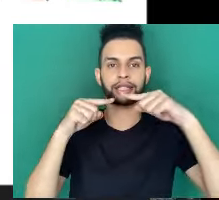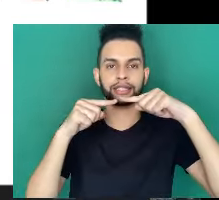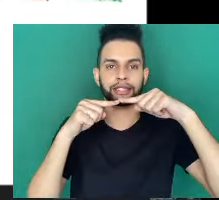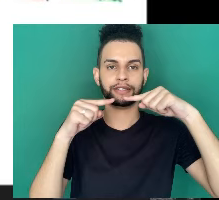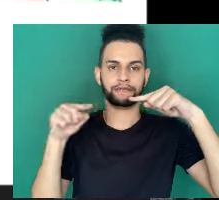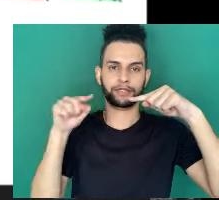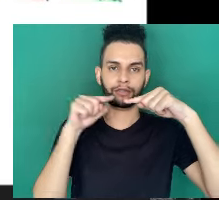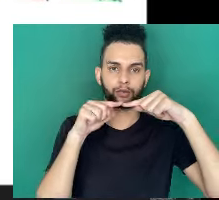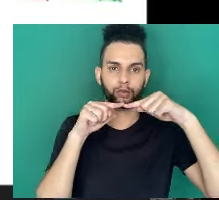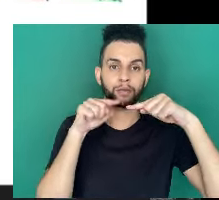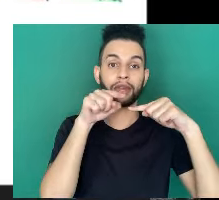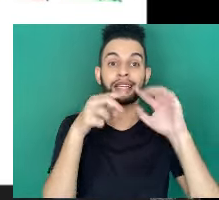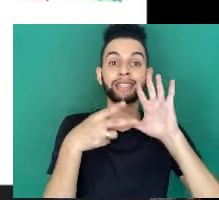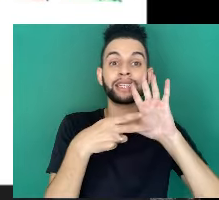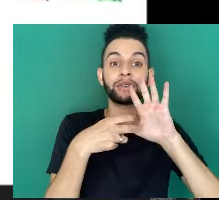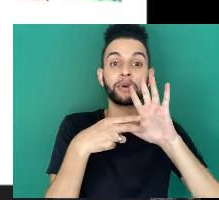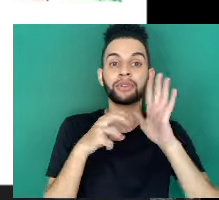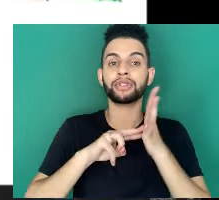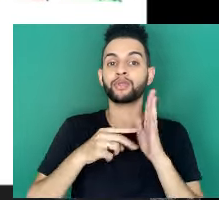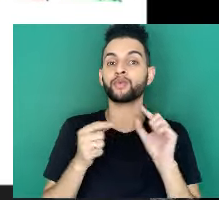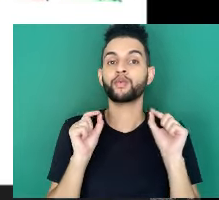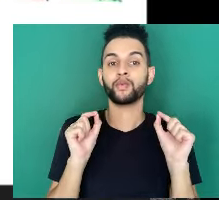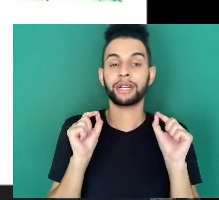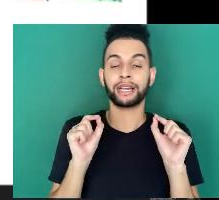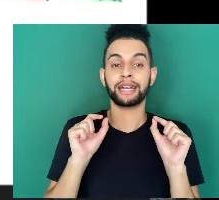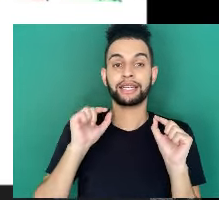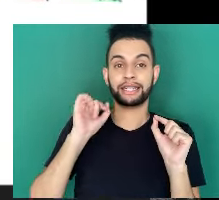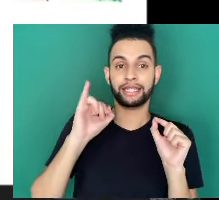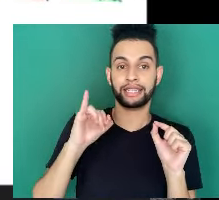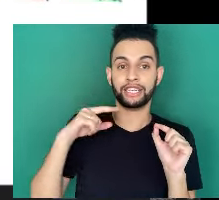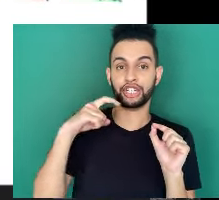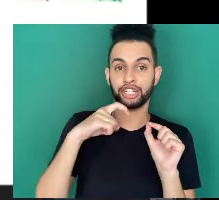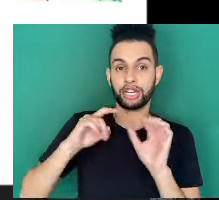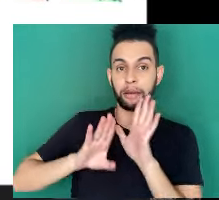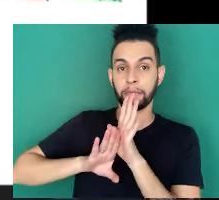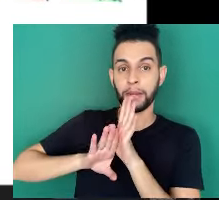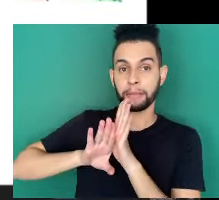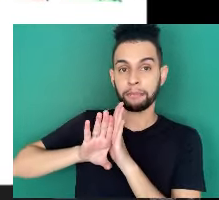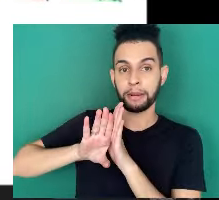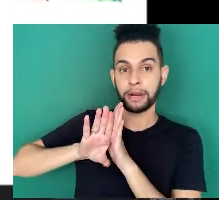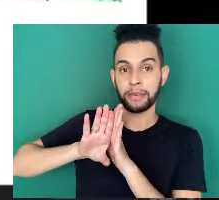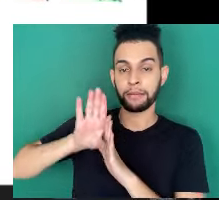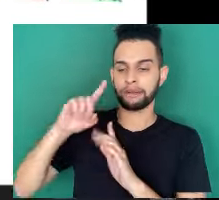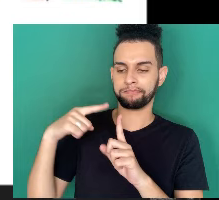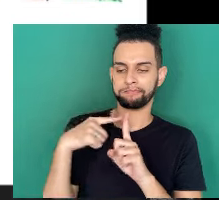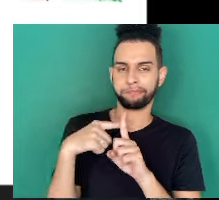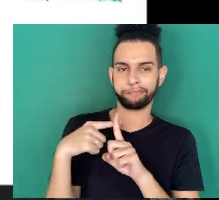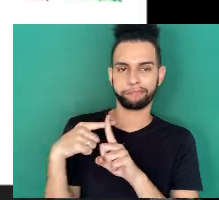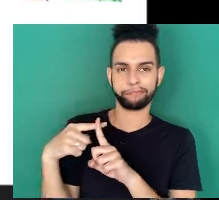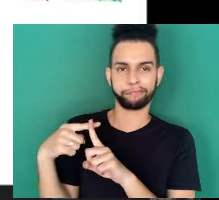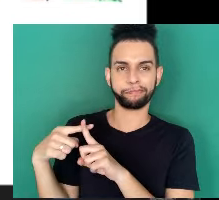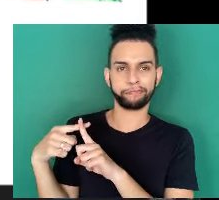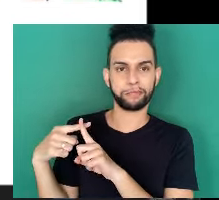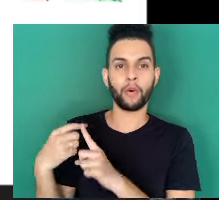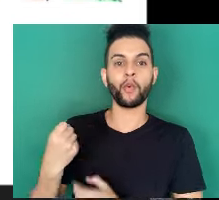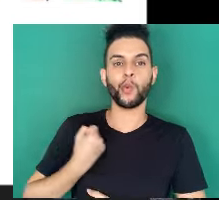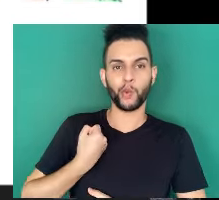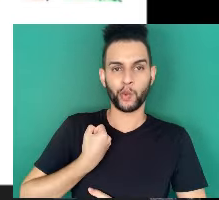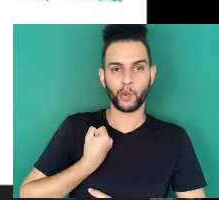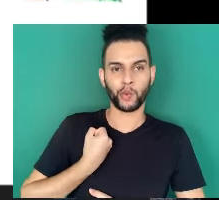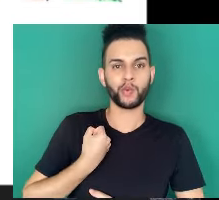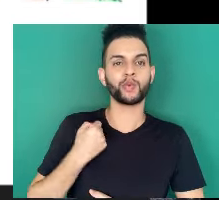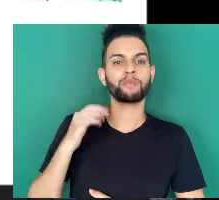essa igualdade significa? Que quando x aumenta cada vez mais, o valor da